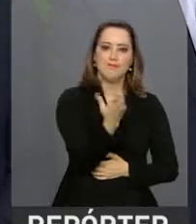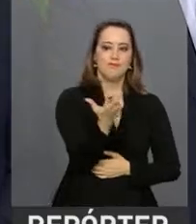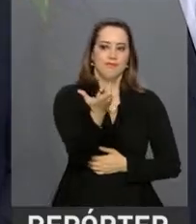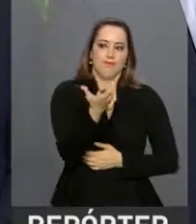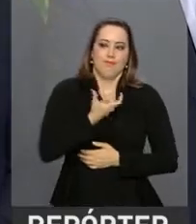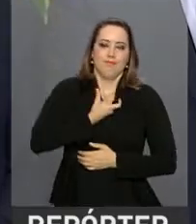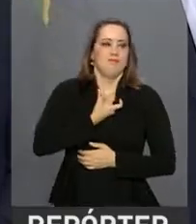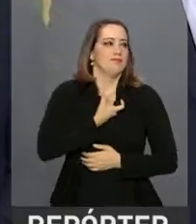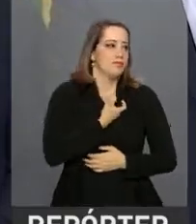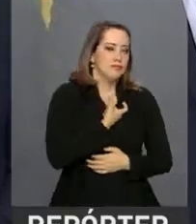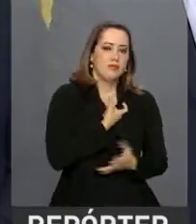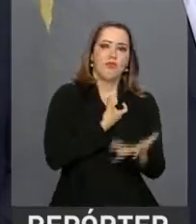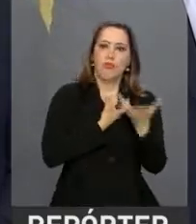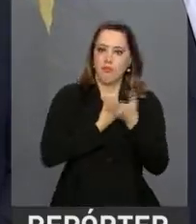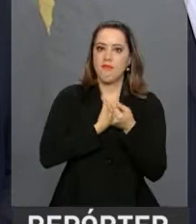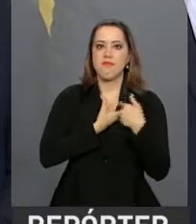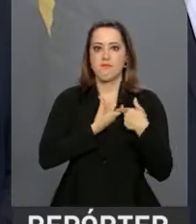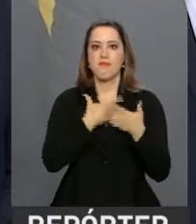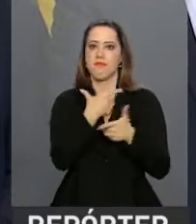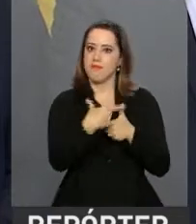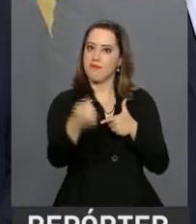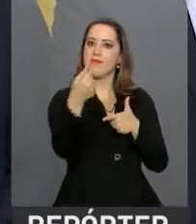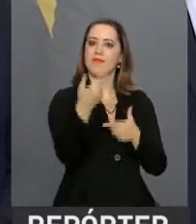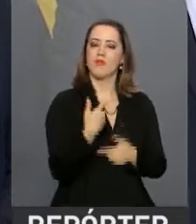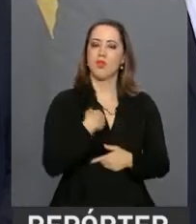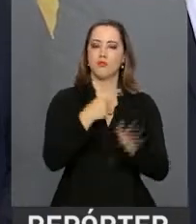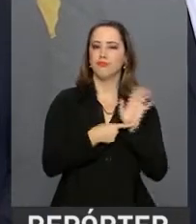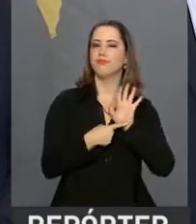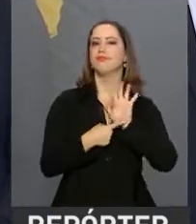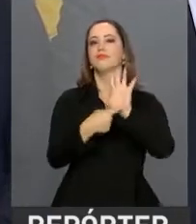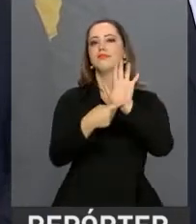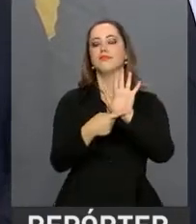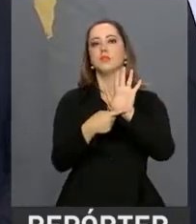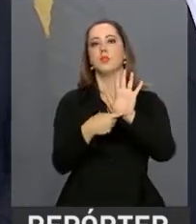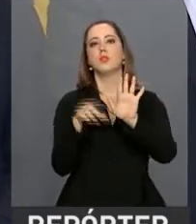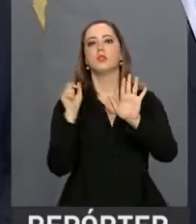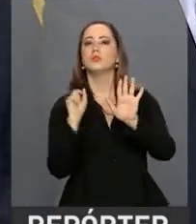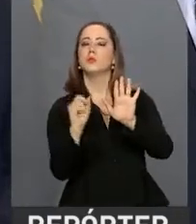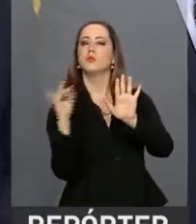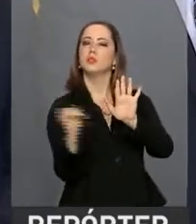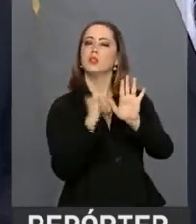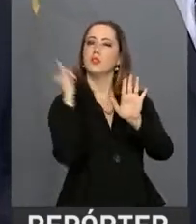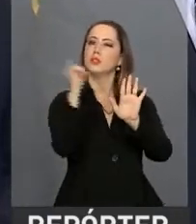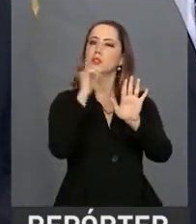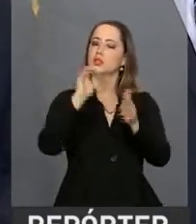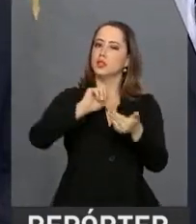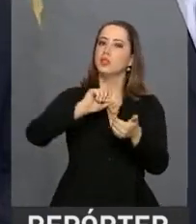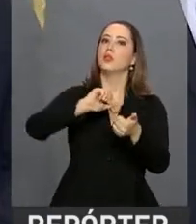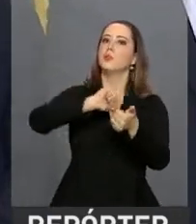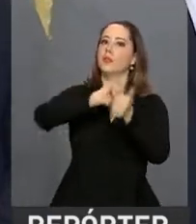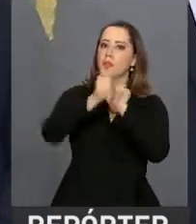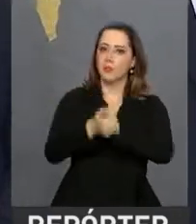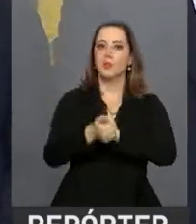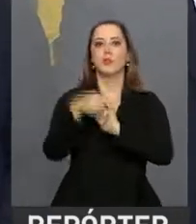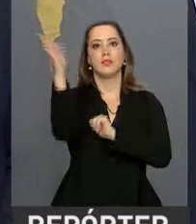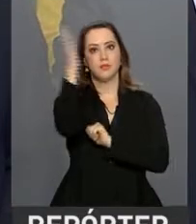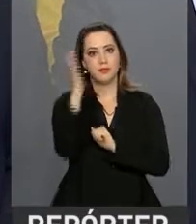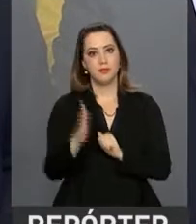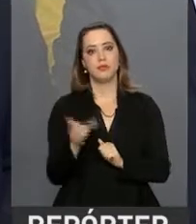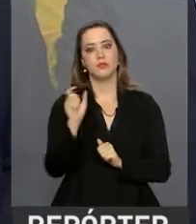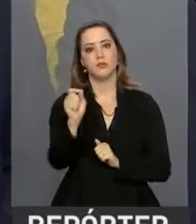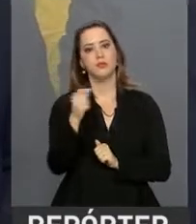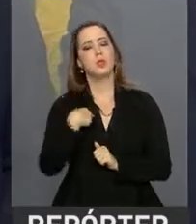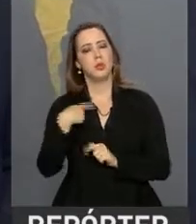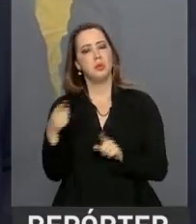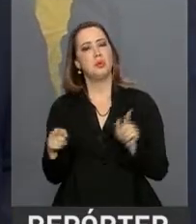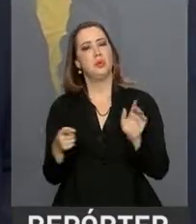nós ganharmos que nós exibimos nós vamos revelar a pujança do esporte no brasil mas também quero